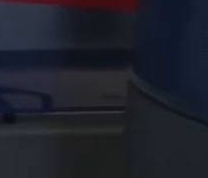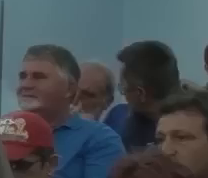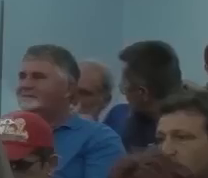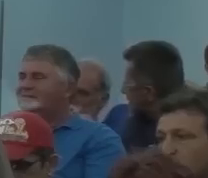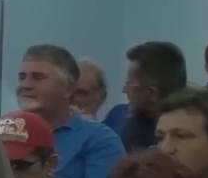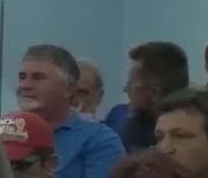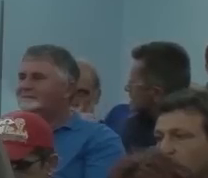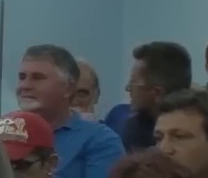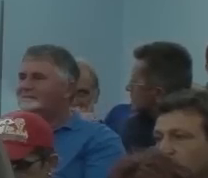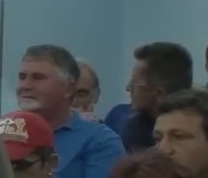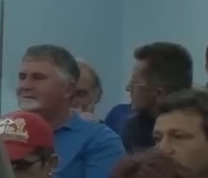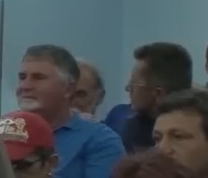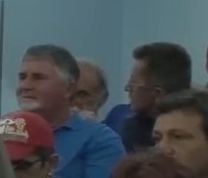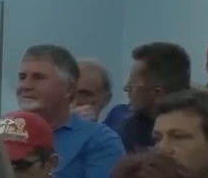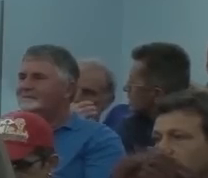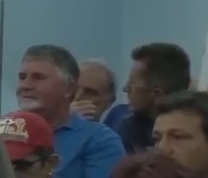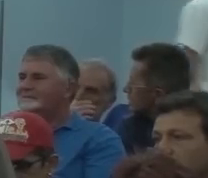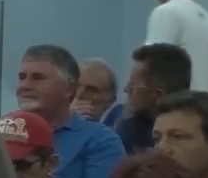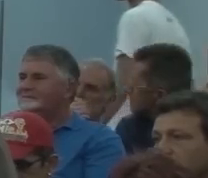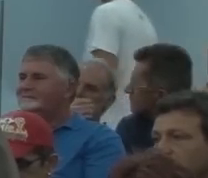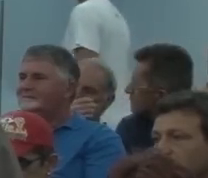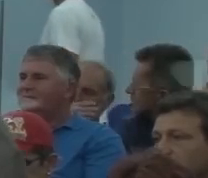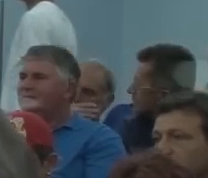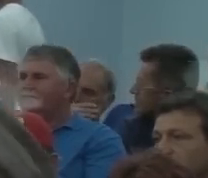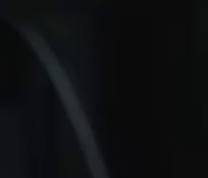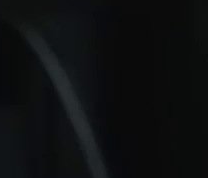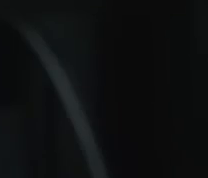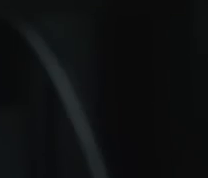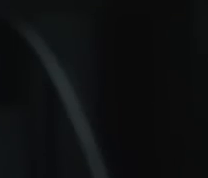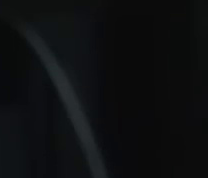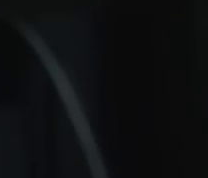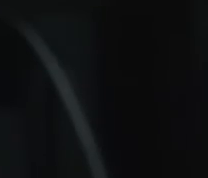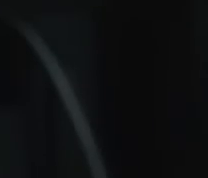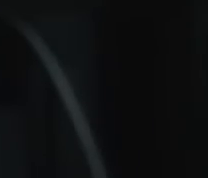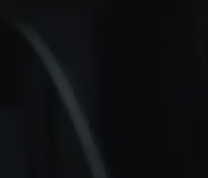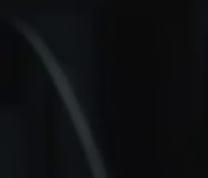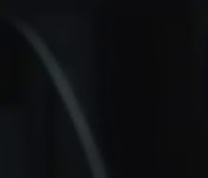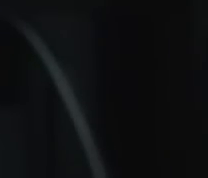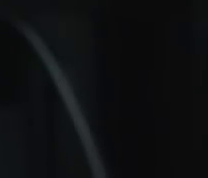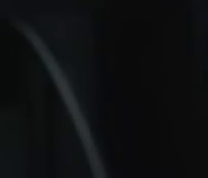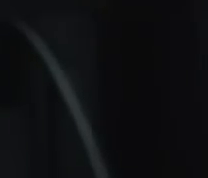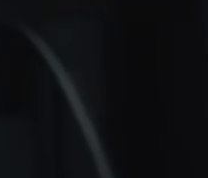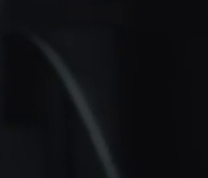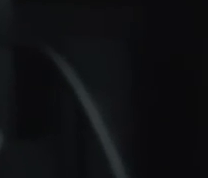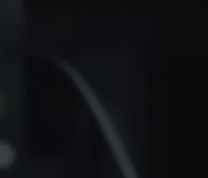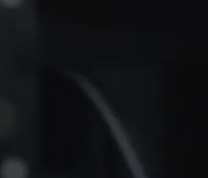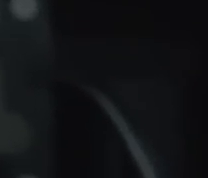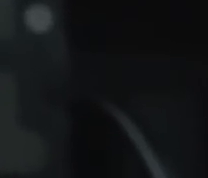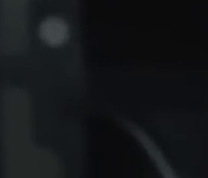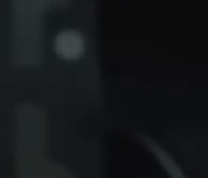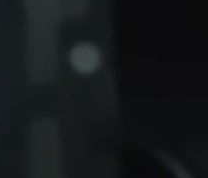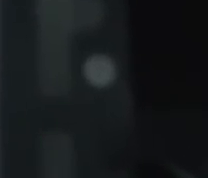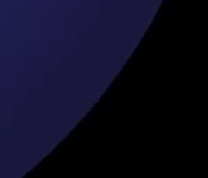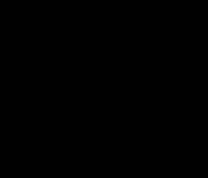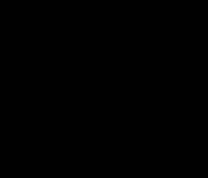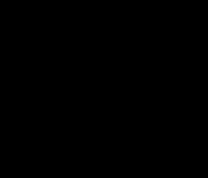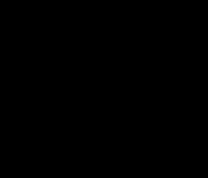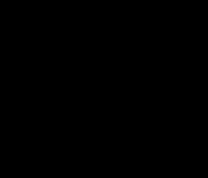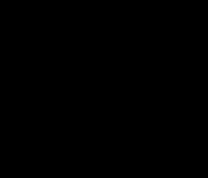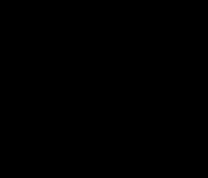entrevistas, debates e votações do Poder Legislativo aqui na TV Câmara Guarulhos, o canal da